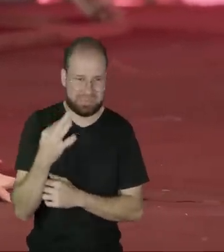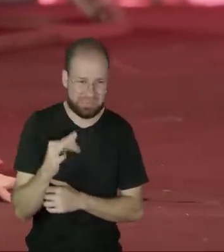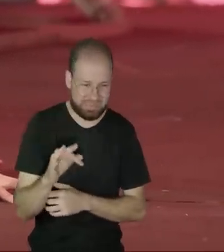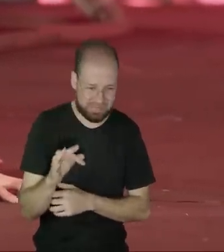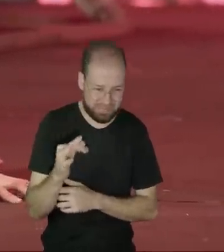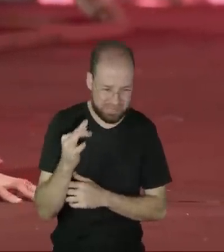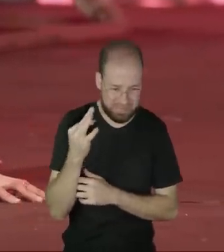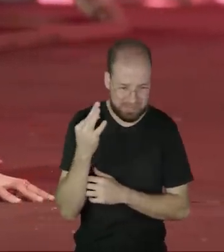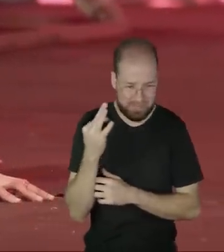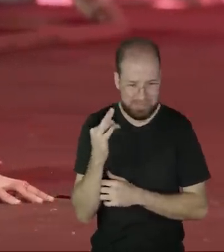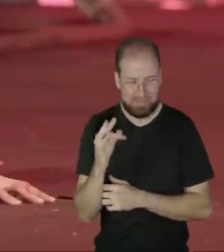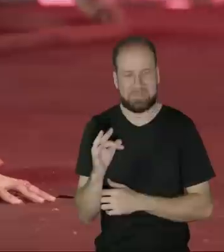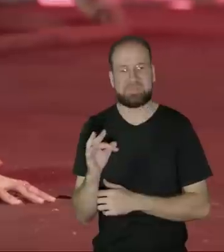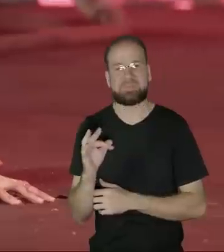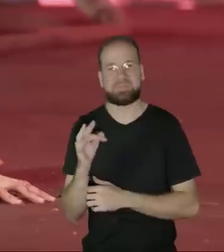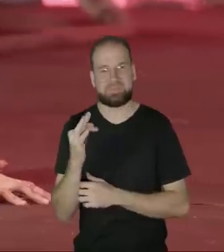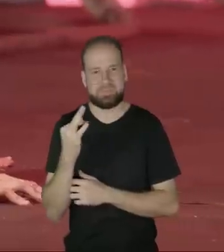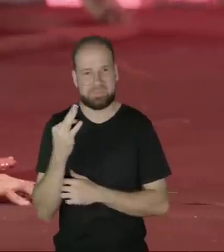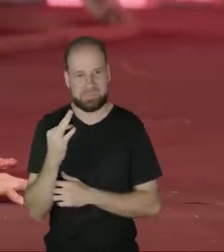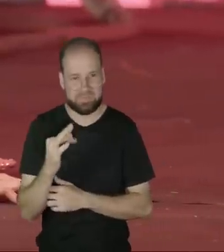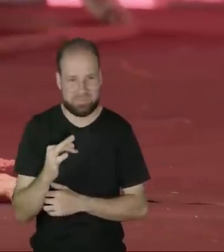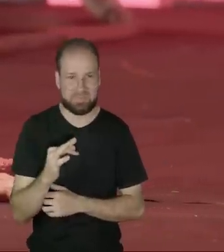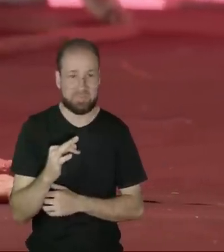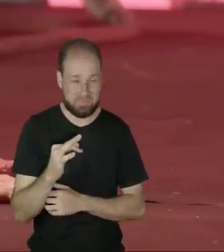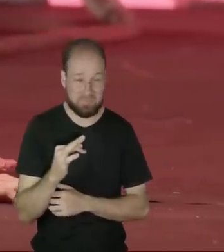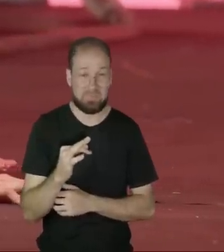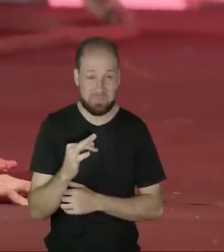Espinhos ingratos.